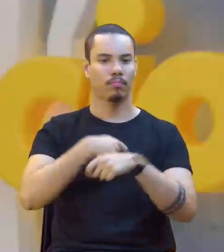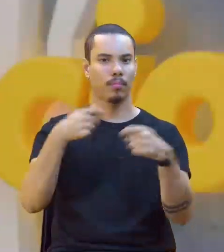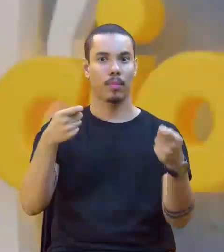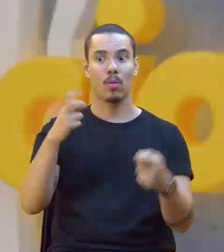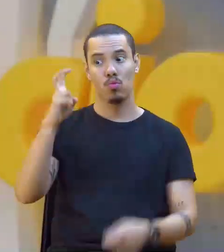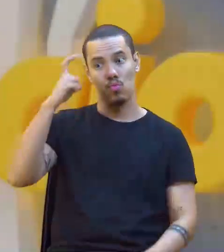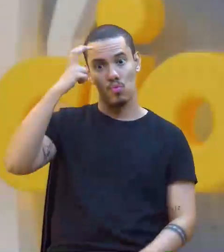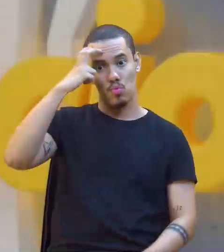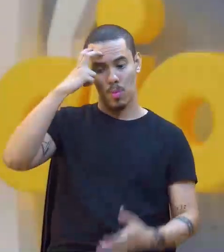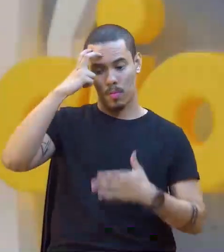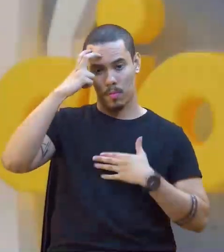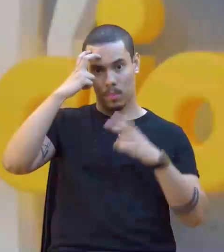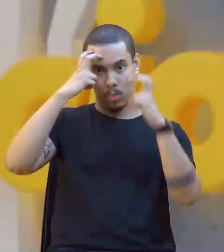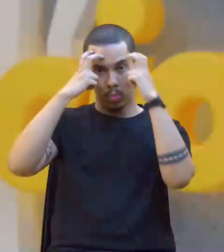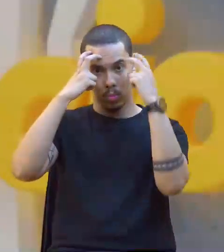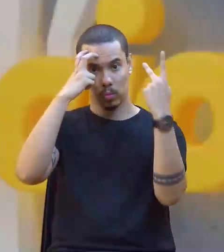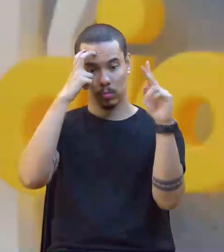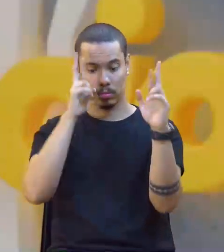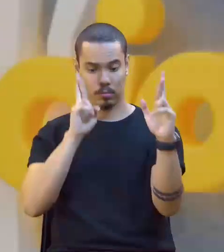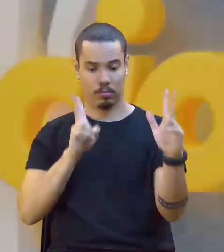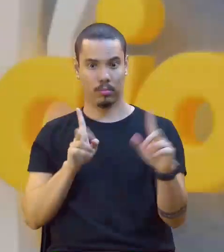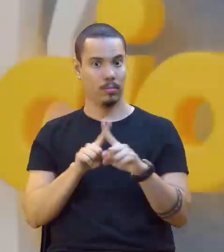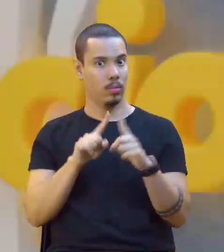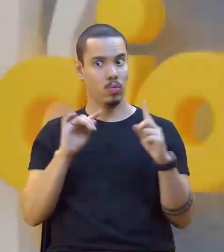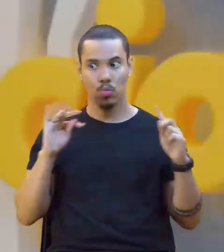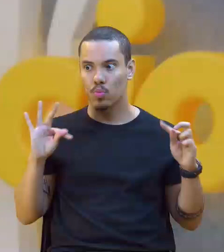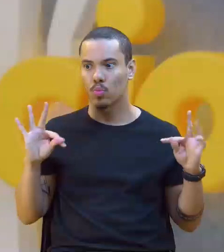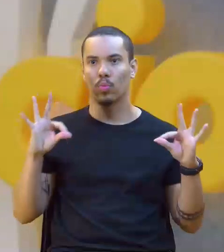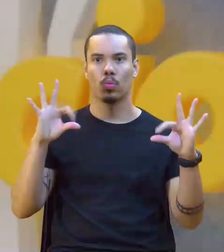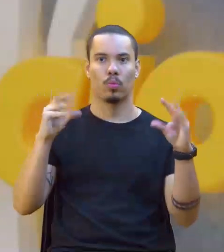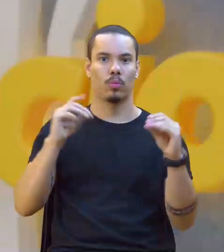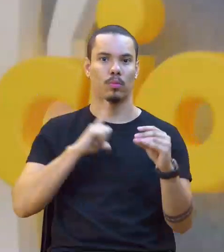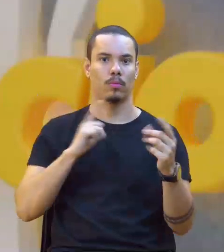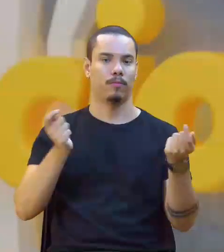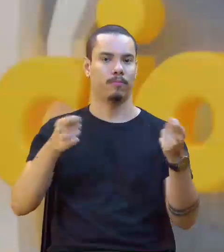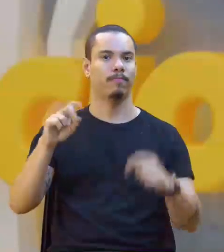qual é a cultura dela, mas todos nós temos cultura,